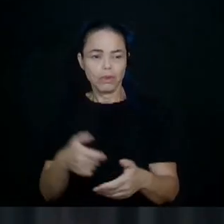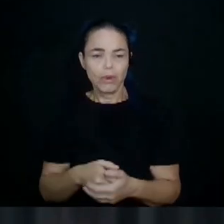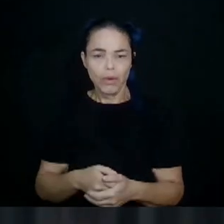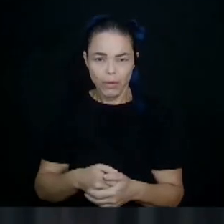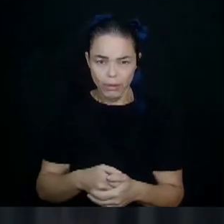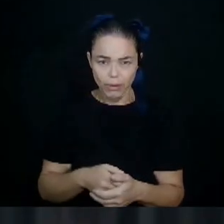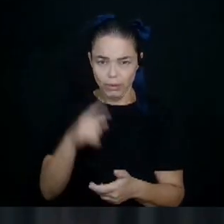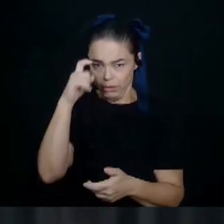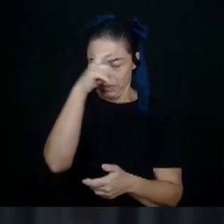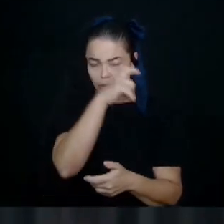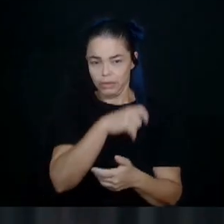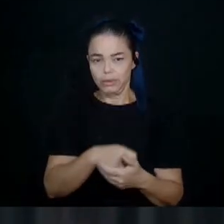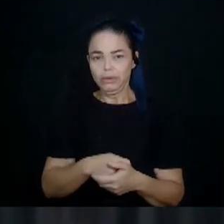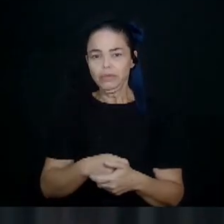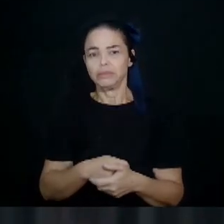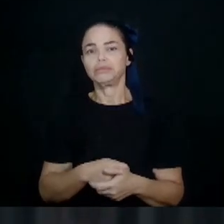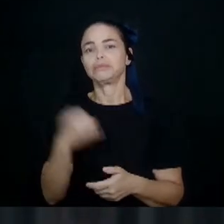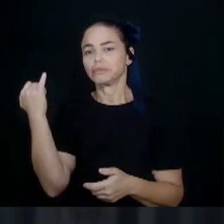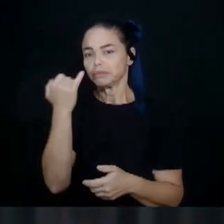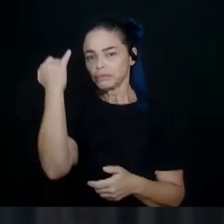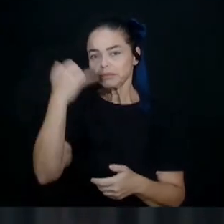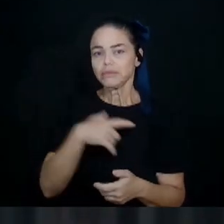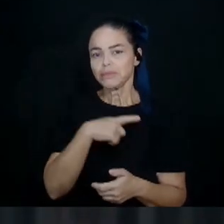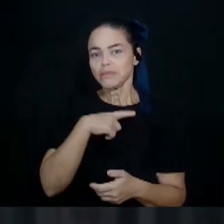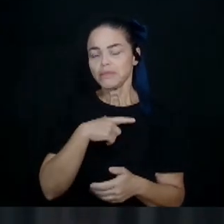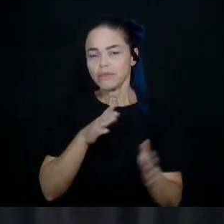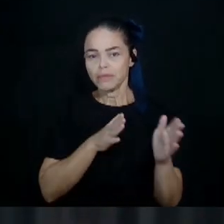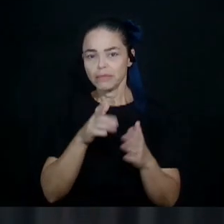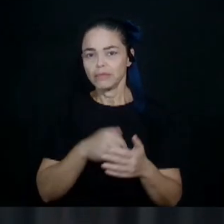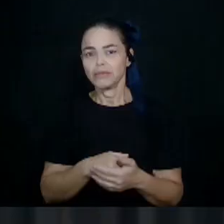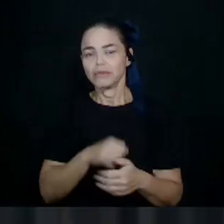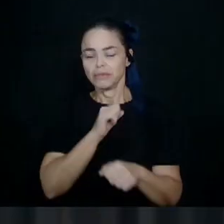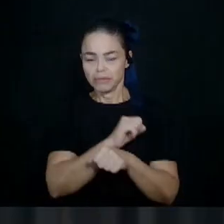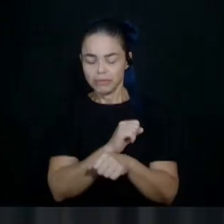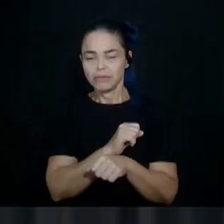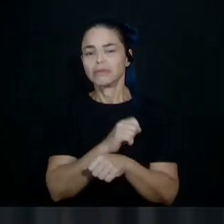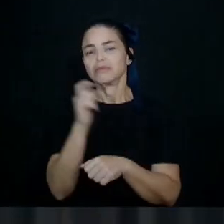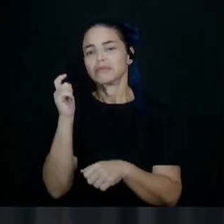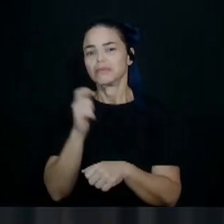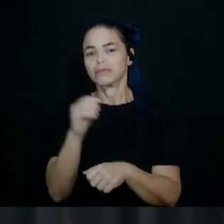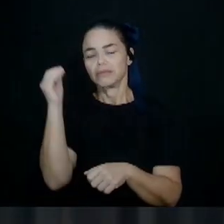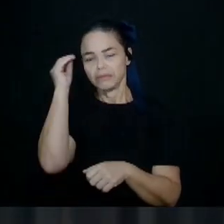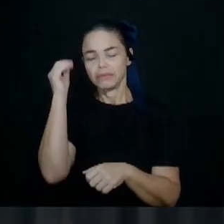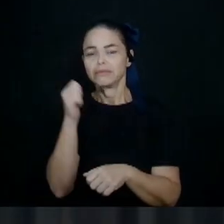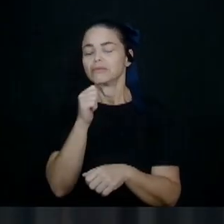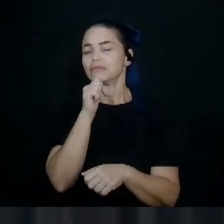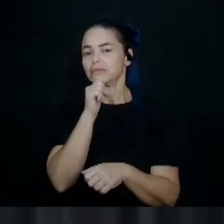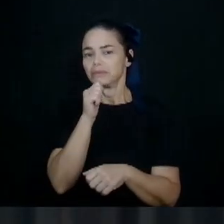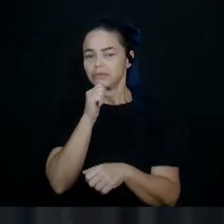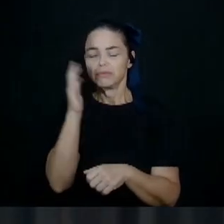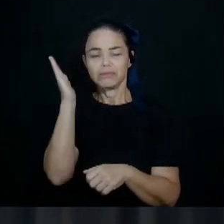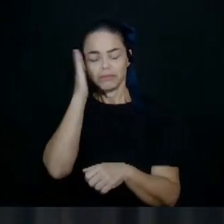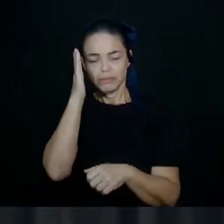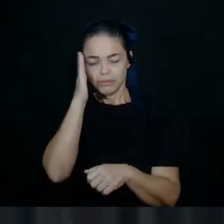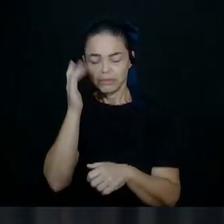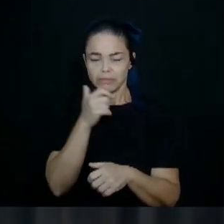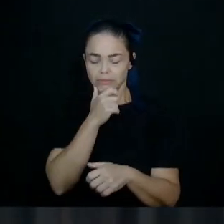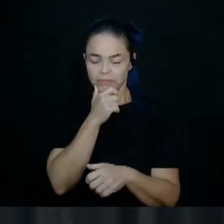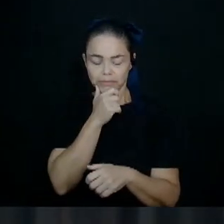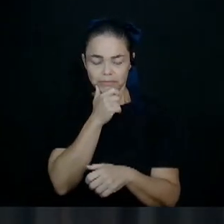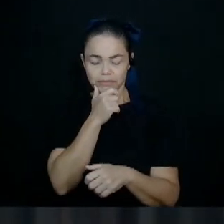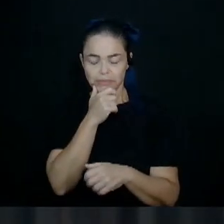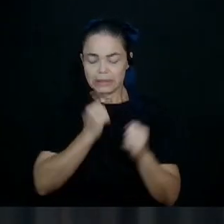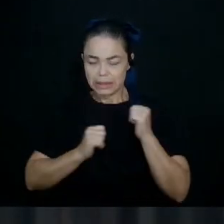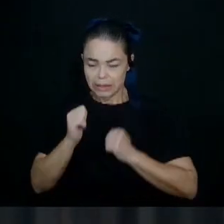difícil, né? Mas é importante a gente ter esse momento de pausa, de observar, tentar entender esse comportamento, falando, será que eu tô ansioso? Será que eu